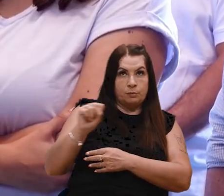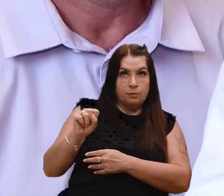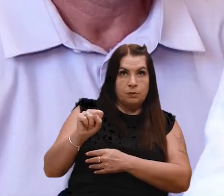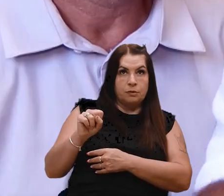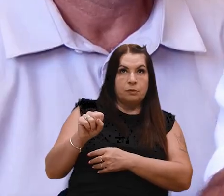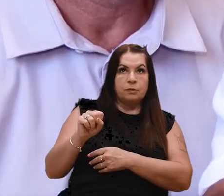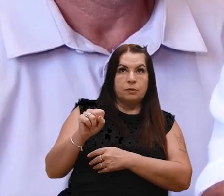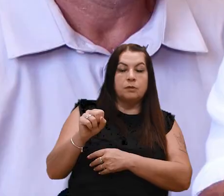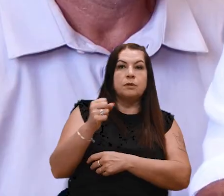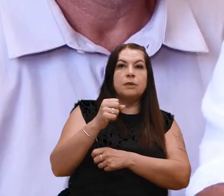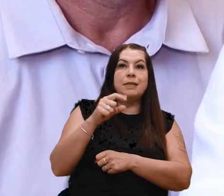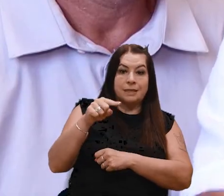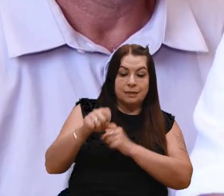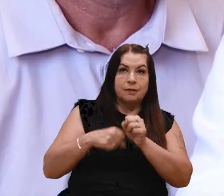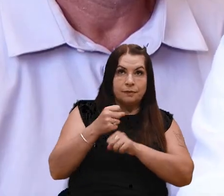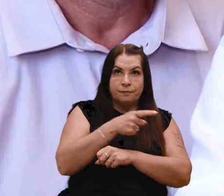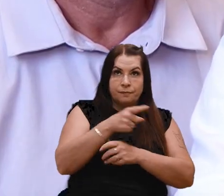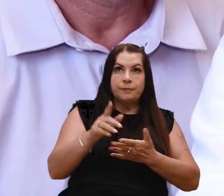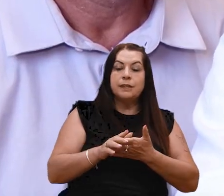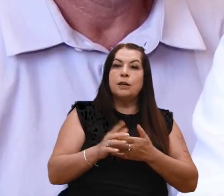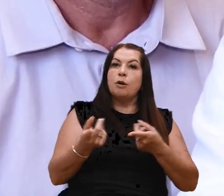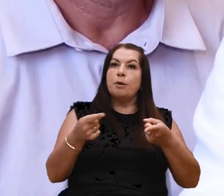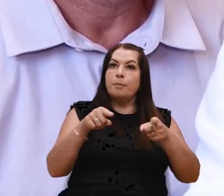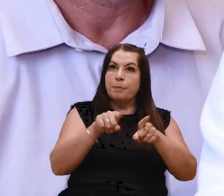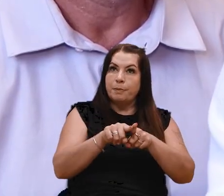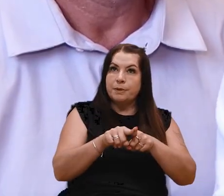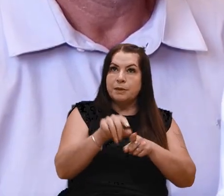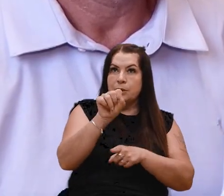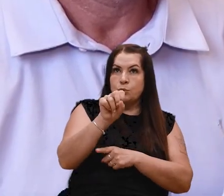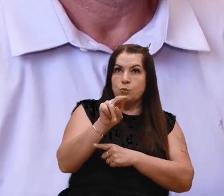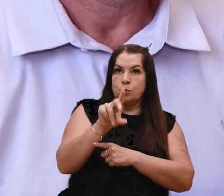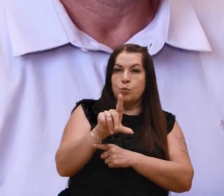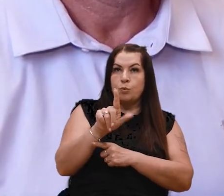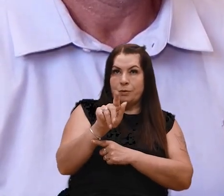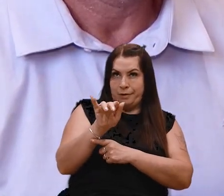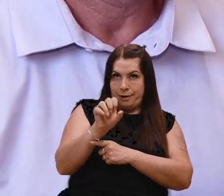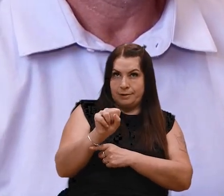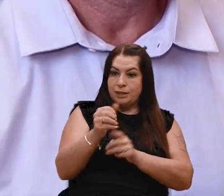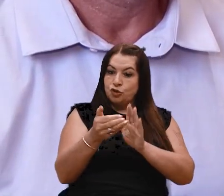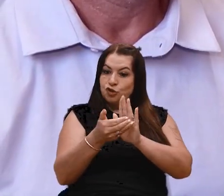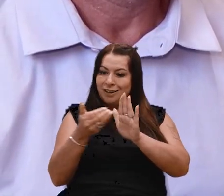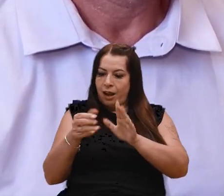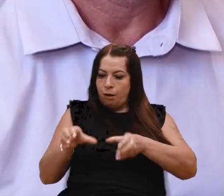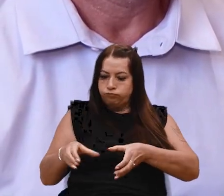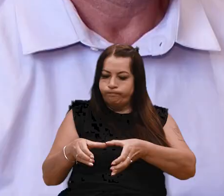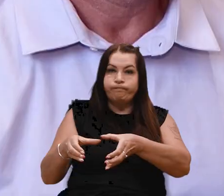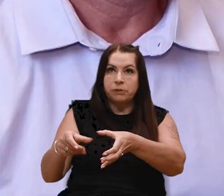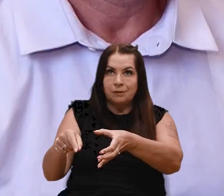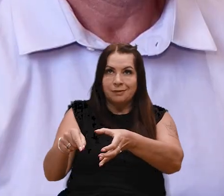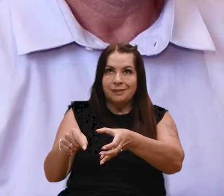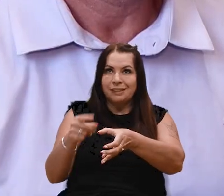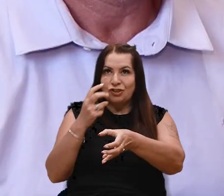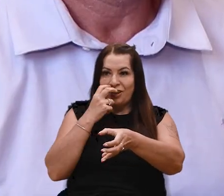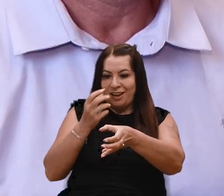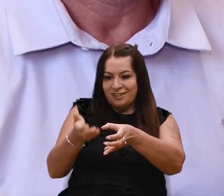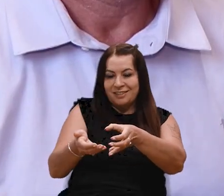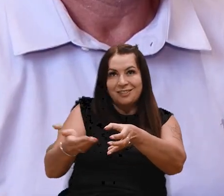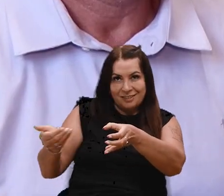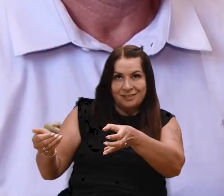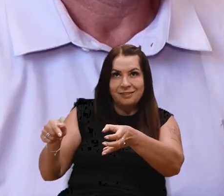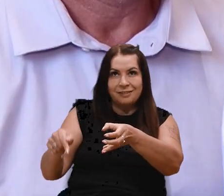ano. Vamos também, em parceria com a Sulgás aqui, retirar a rede de gás que